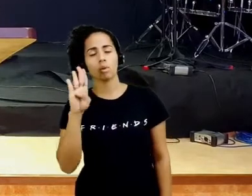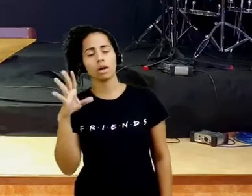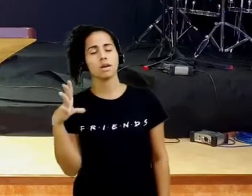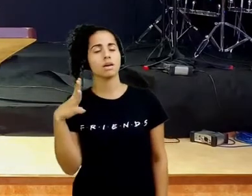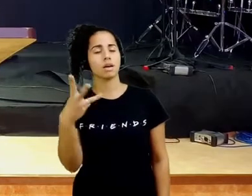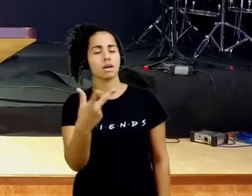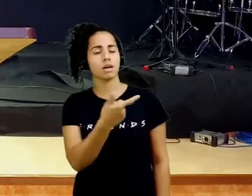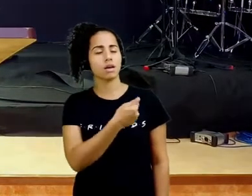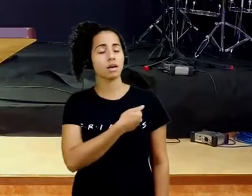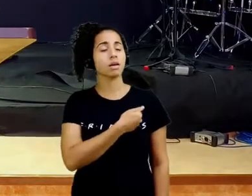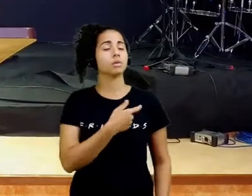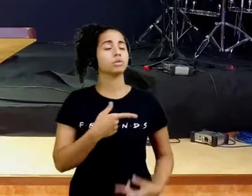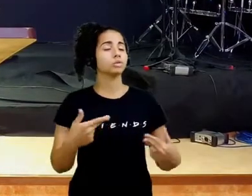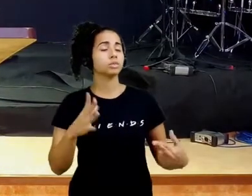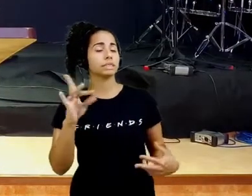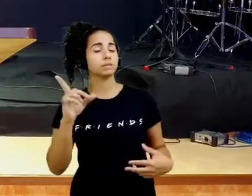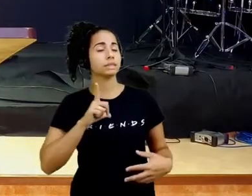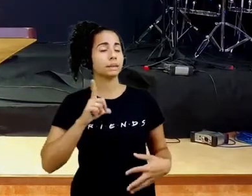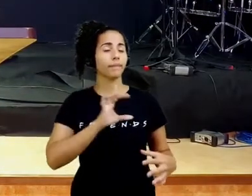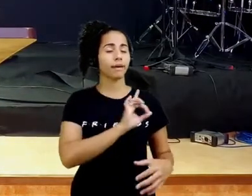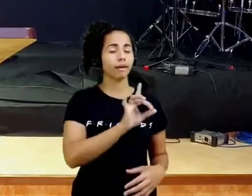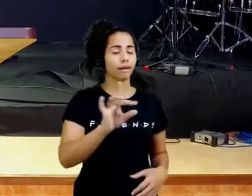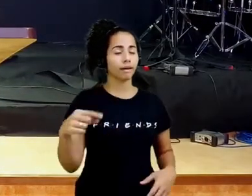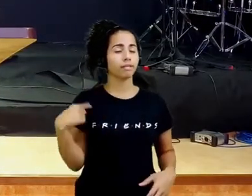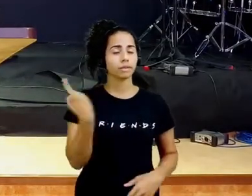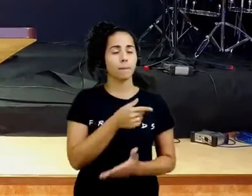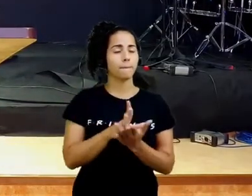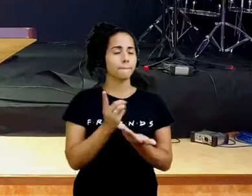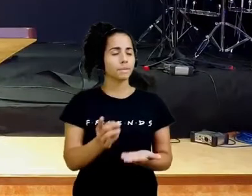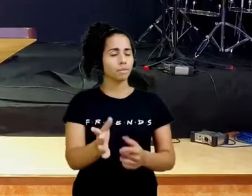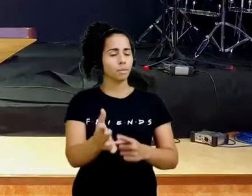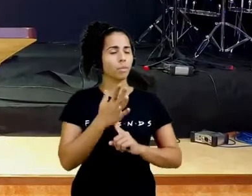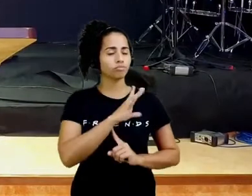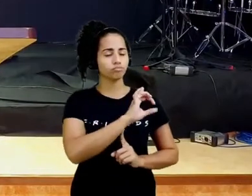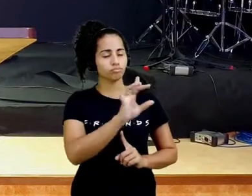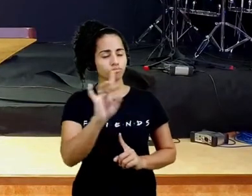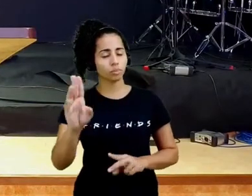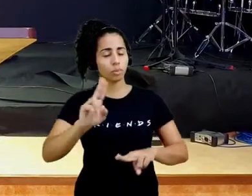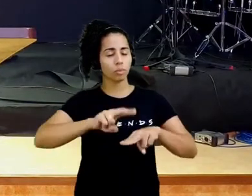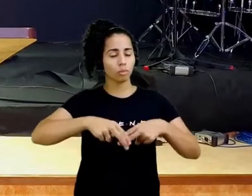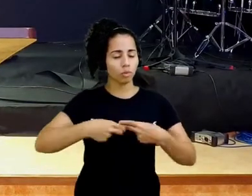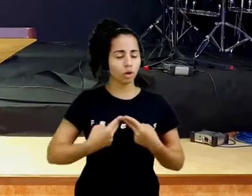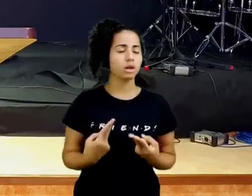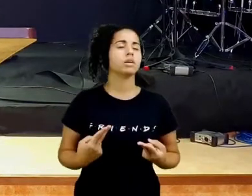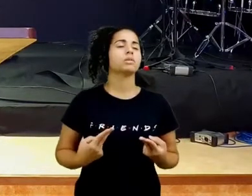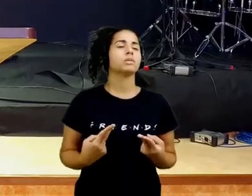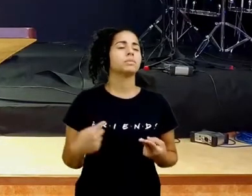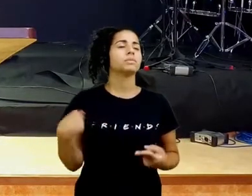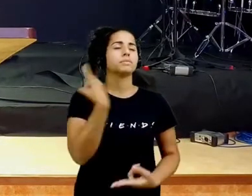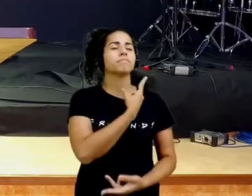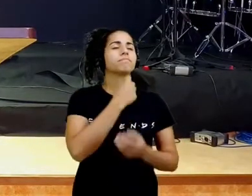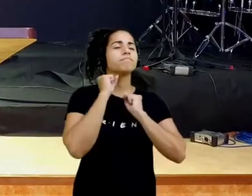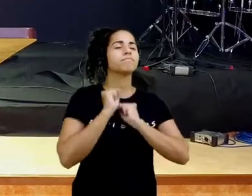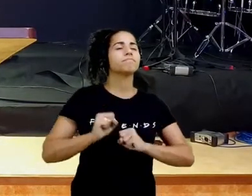salvíficas, pelo que o Senhor tem para cada um de nós, pelo que a Tua palavra tem revelado para cada um de nós. Por isso, Senhor, que nós